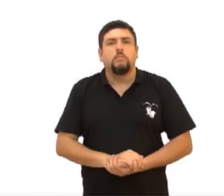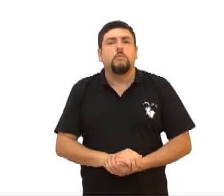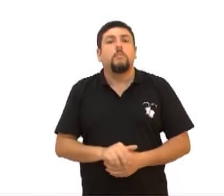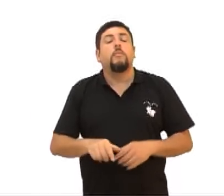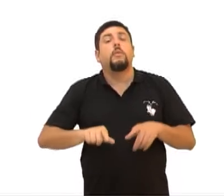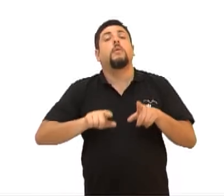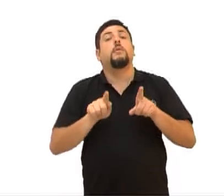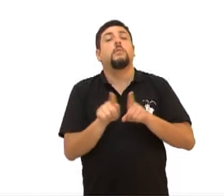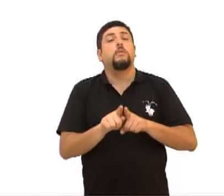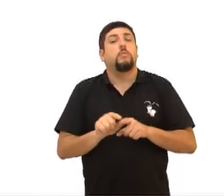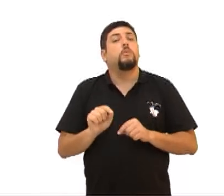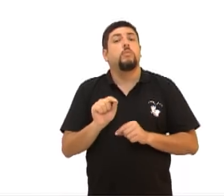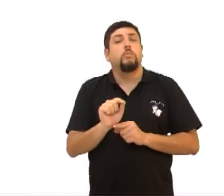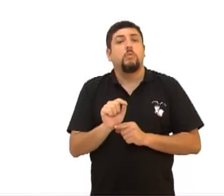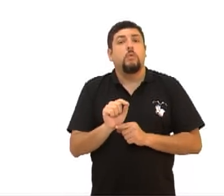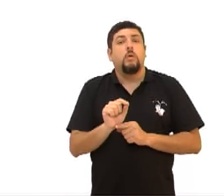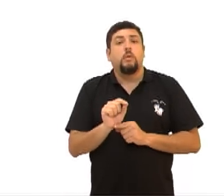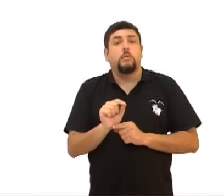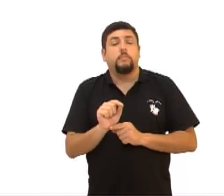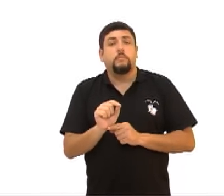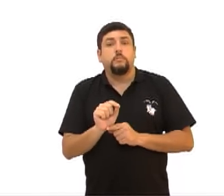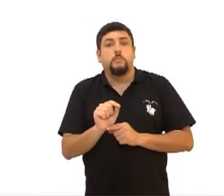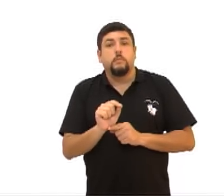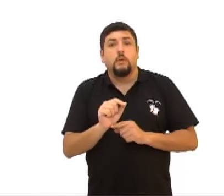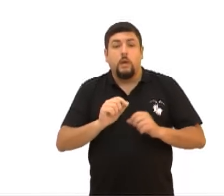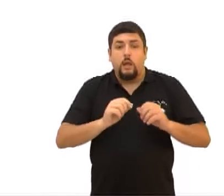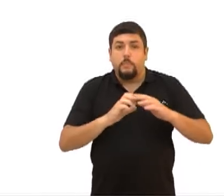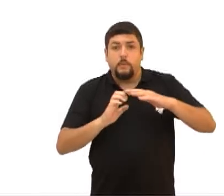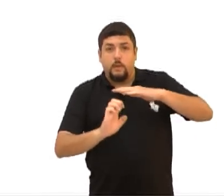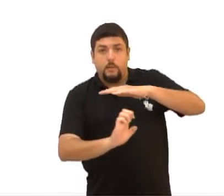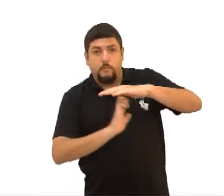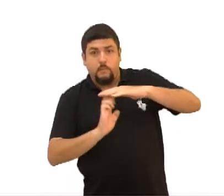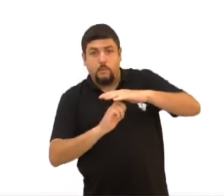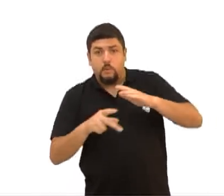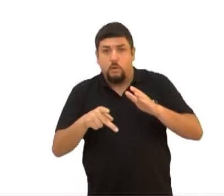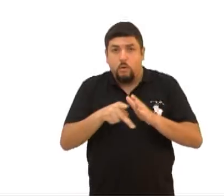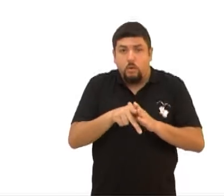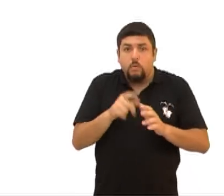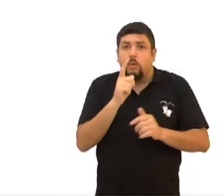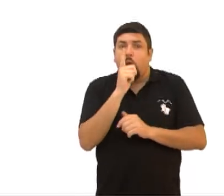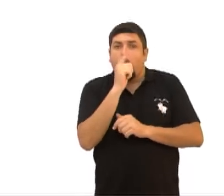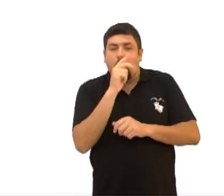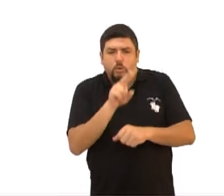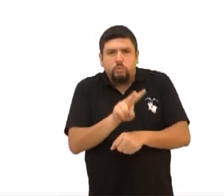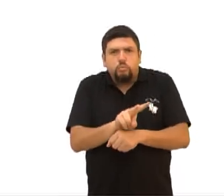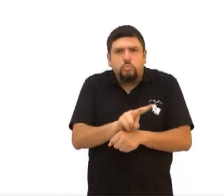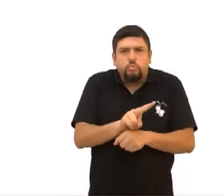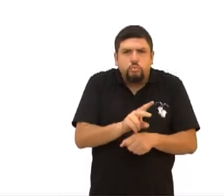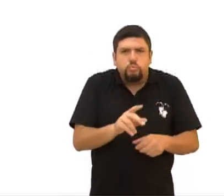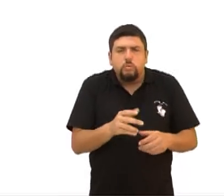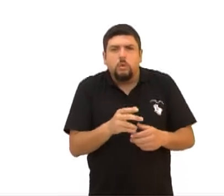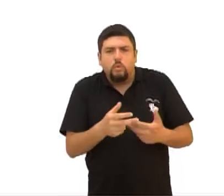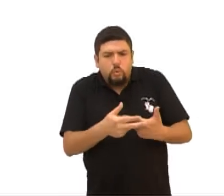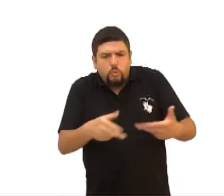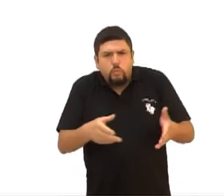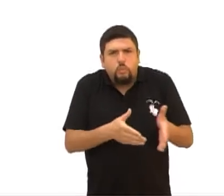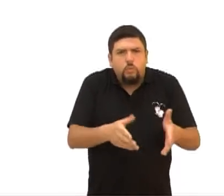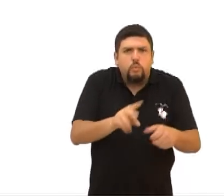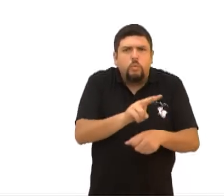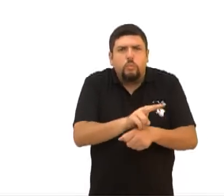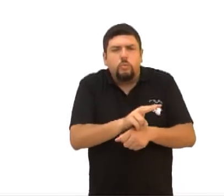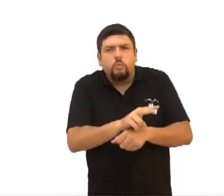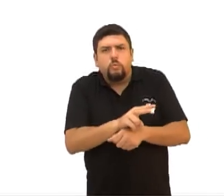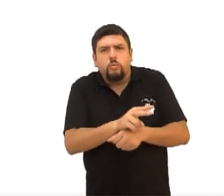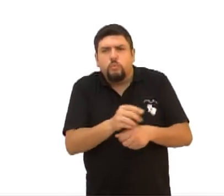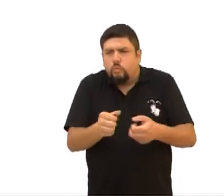Também as companhias de abastecimento, 62% responderam que as companhias de abastecimento